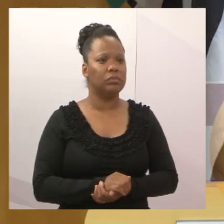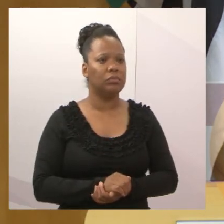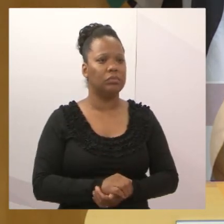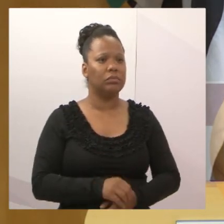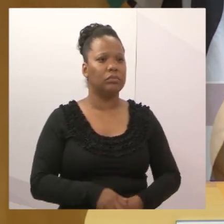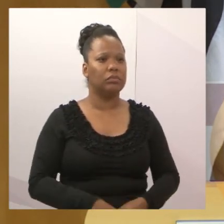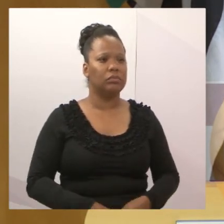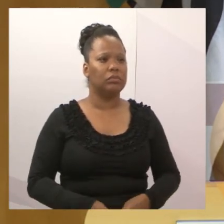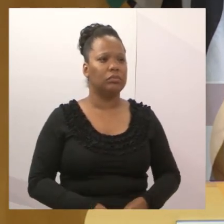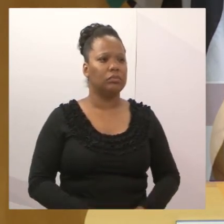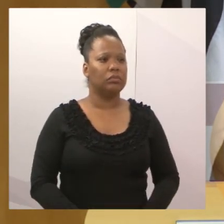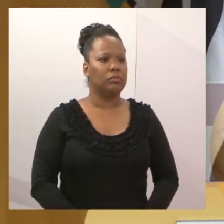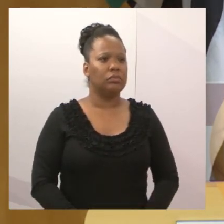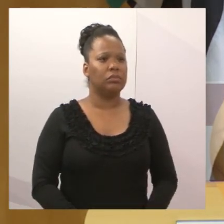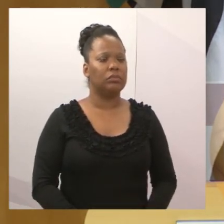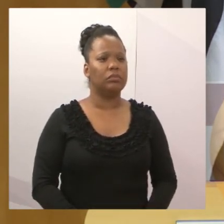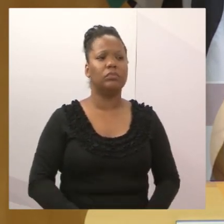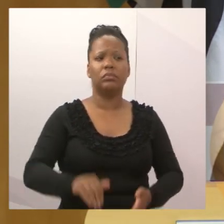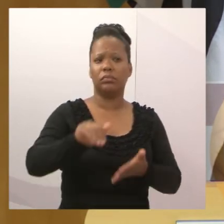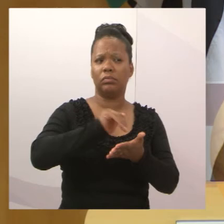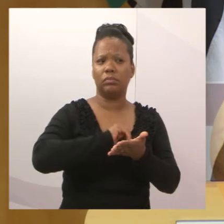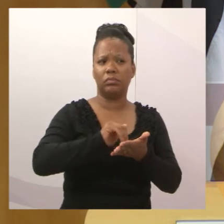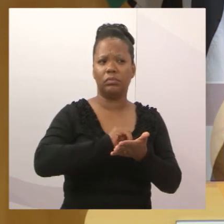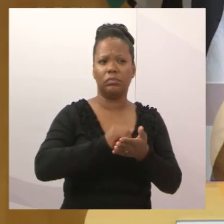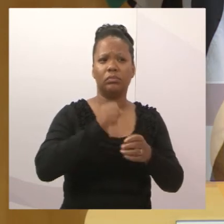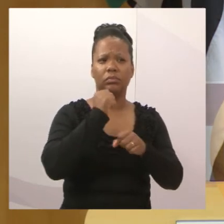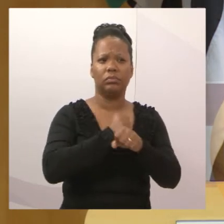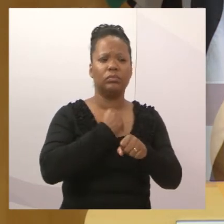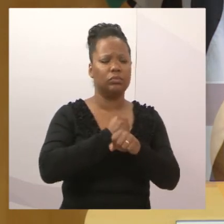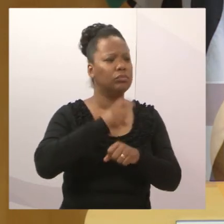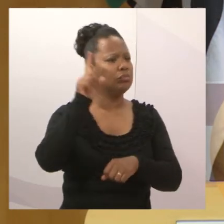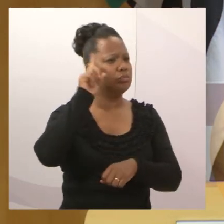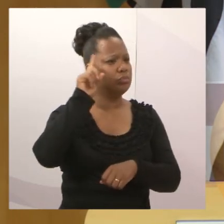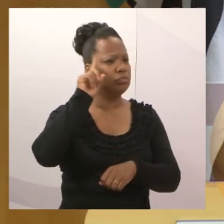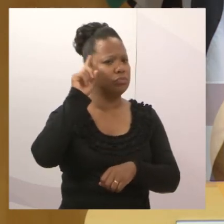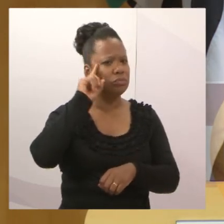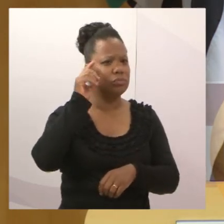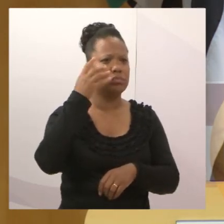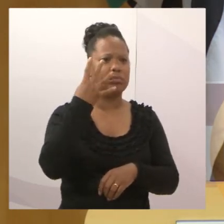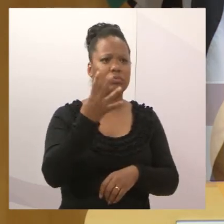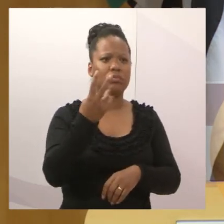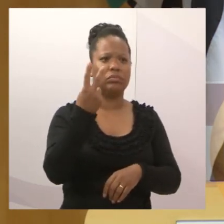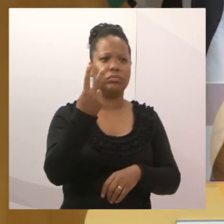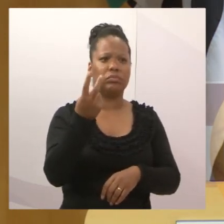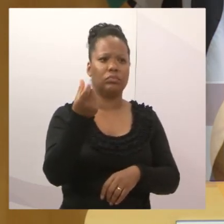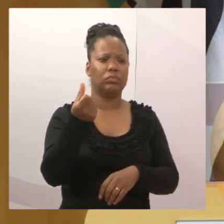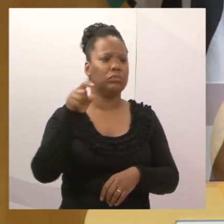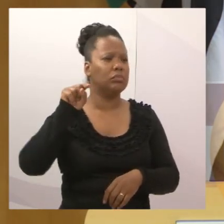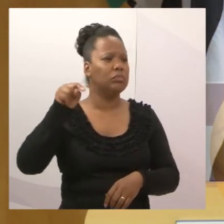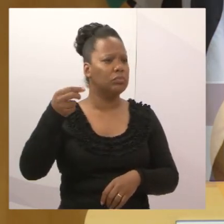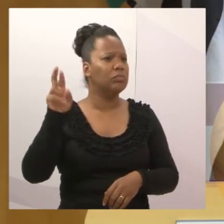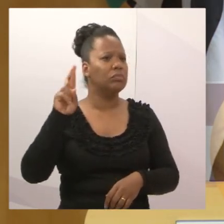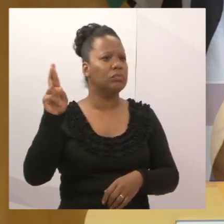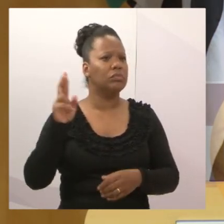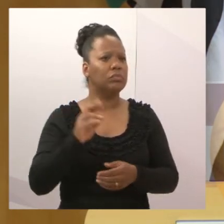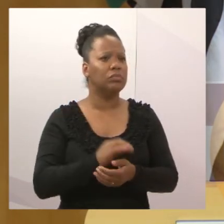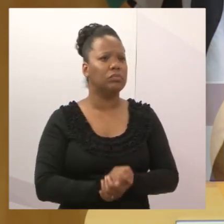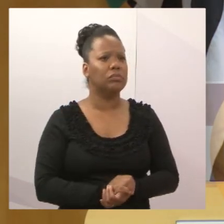Agora, se a Secretaria de Infraestrutura recebe todos os dias R$426 mil,